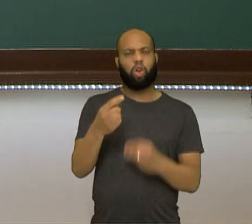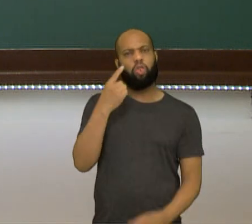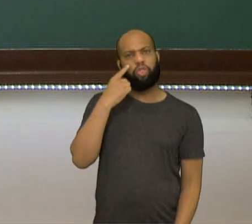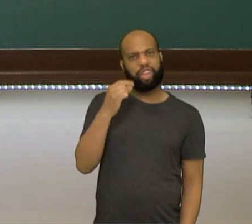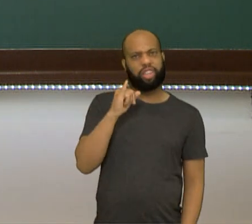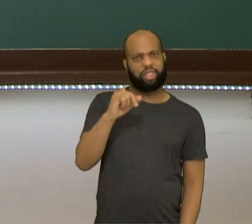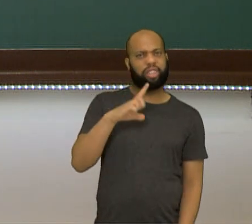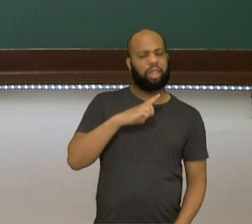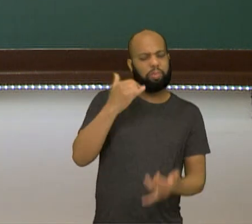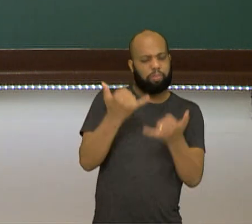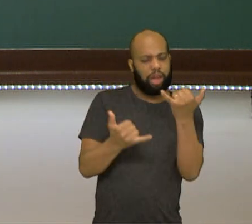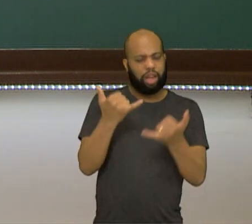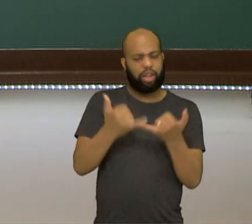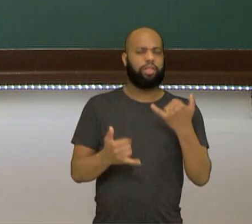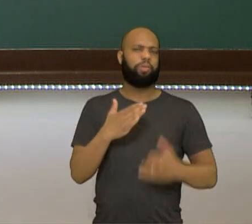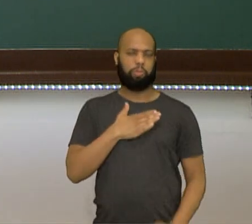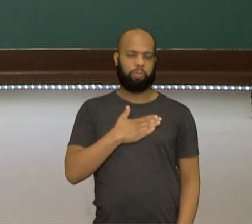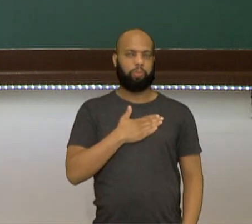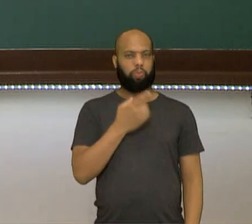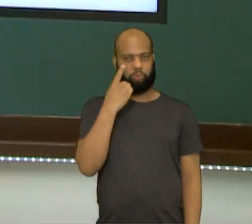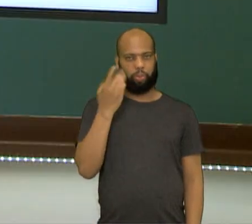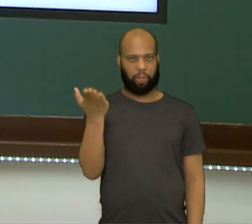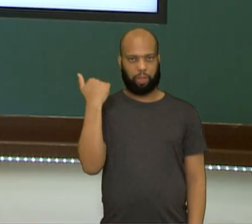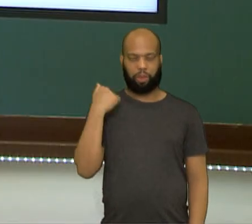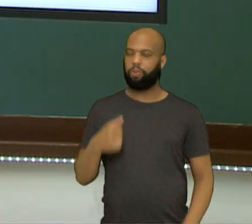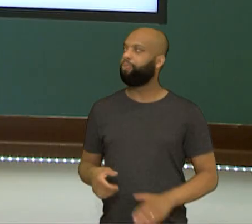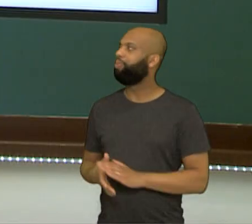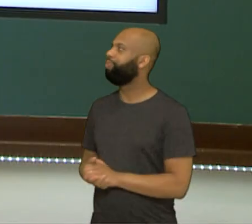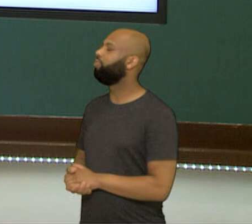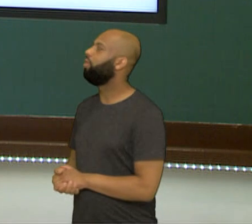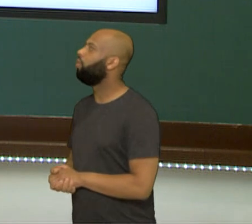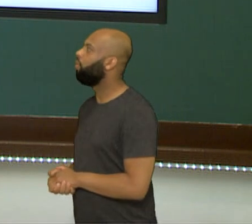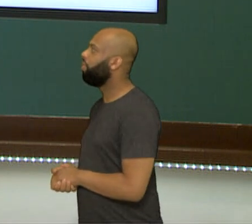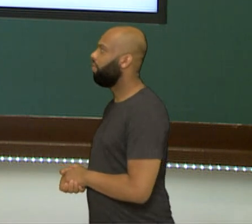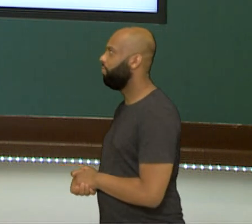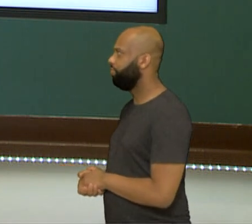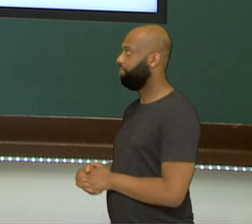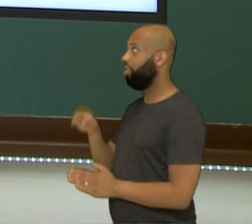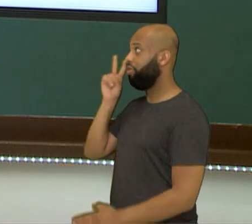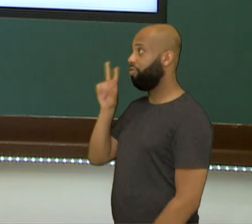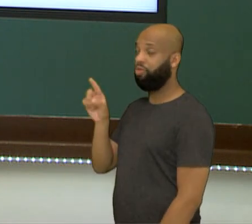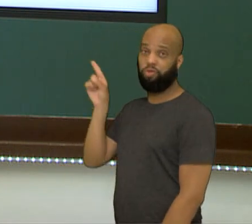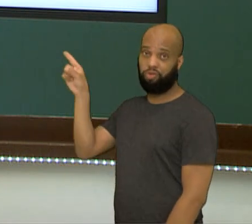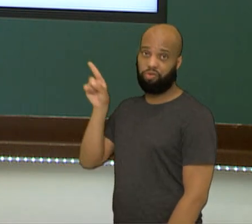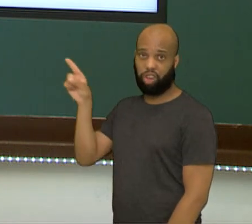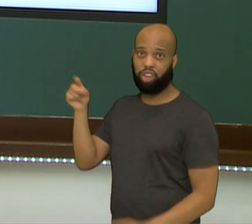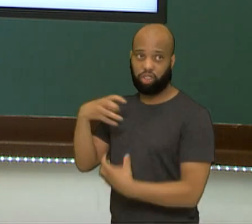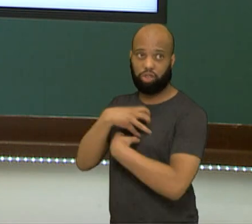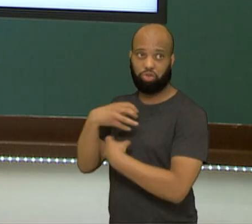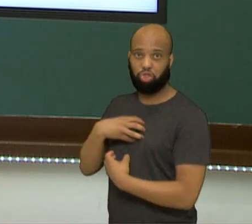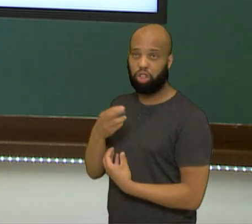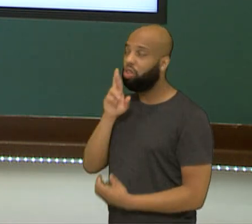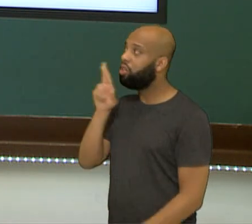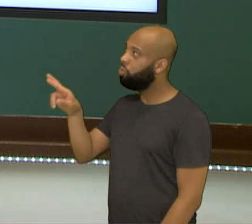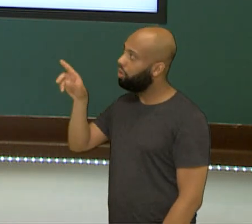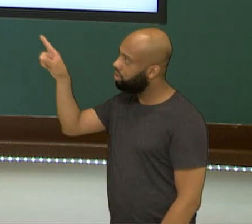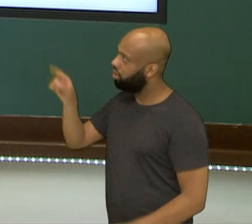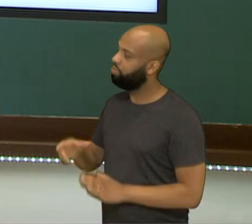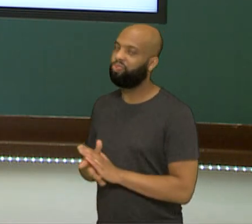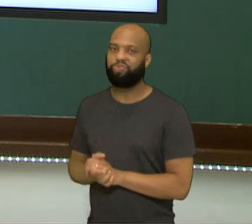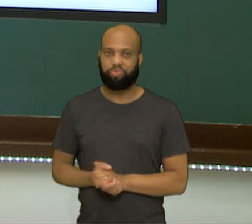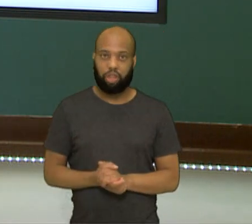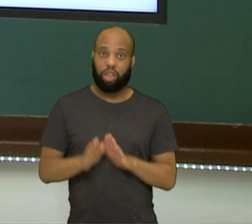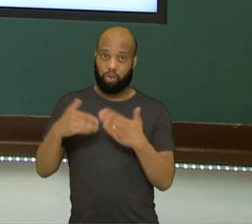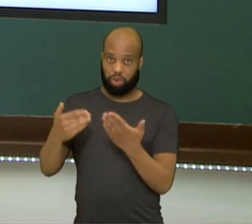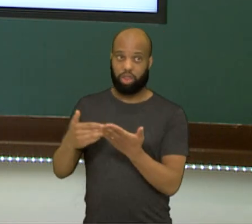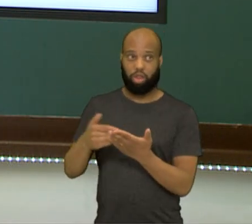igualzinho a minha, se está parecida. Vamos lá, vem cá, vamos acompanhar ali. Olha lá a produção de respostas nossa. Então,